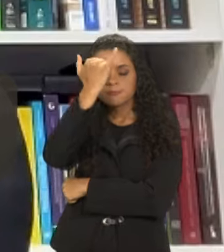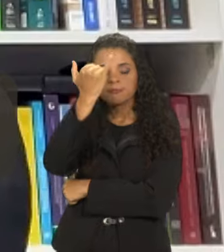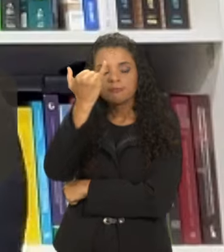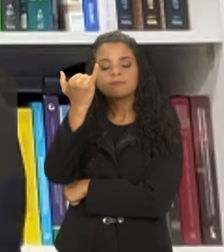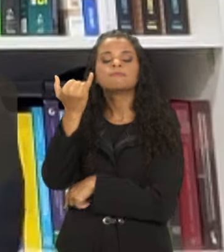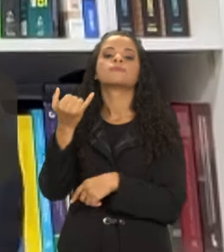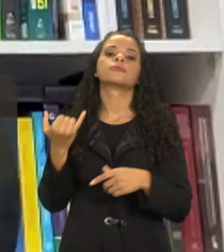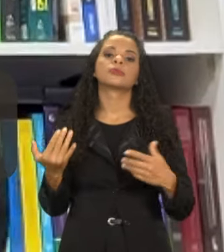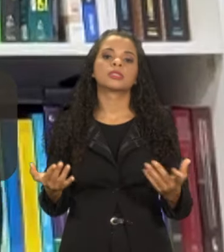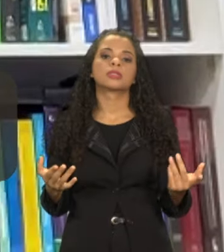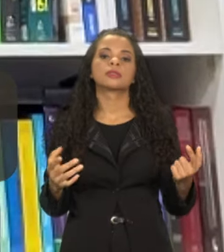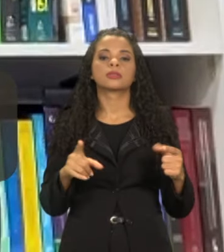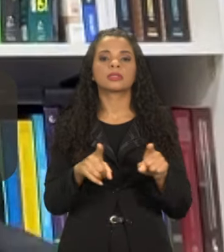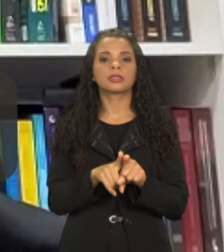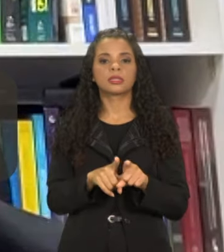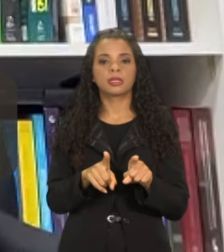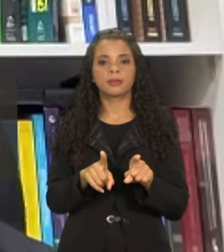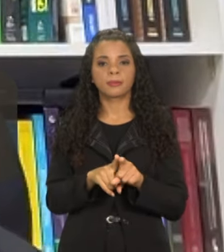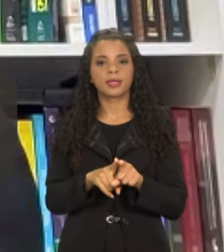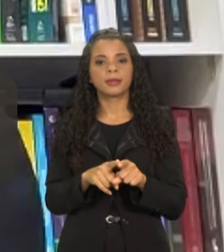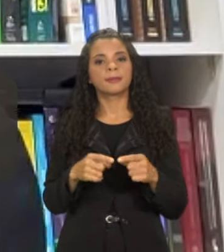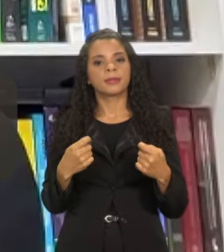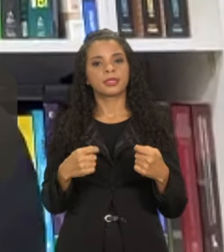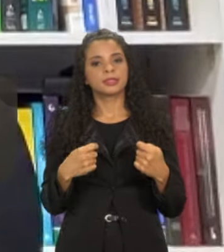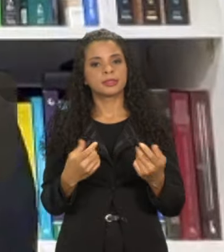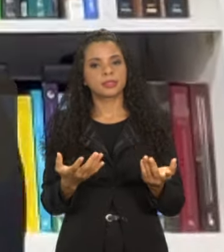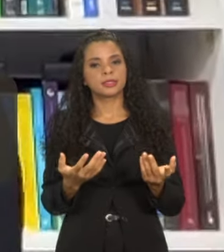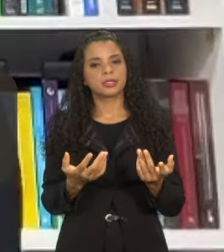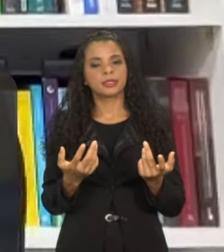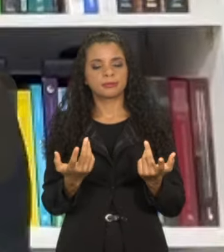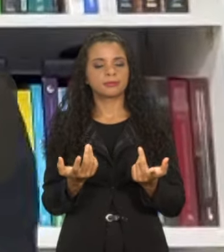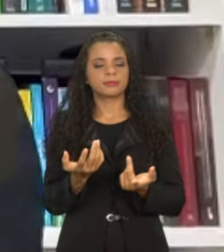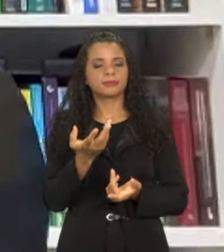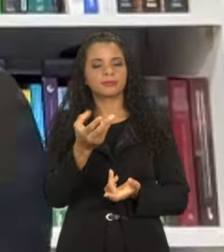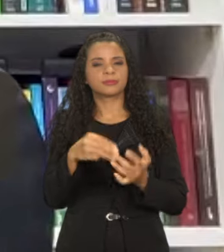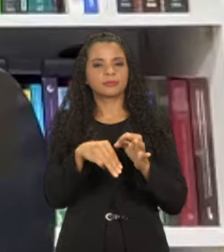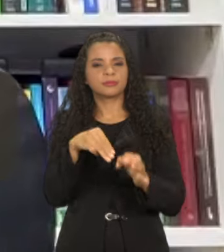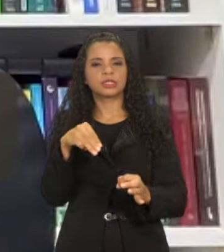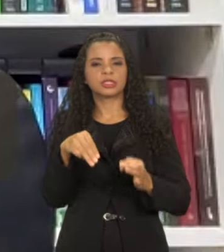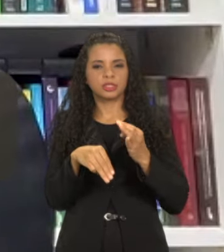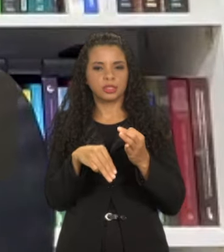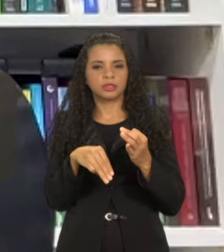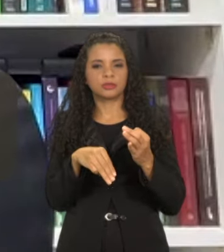haja, como o ministro Alexandre destacou no